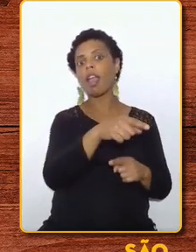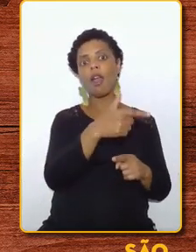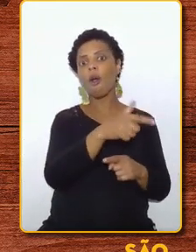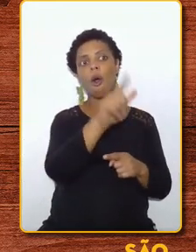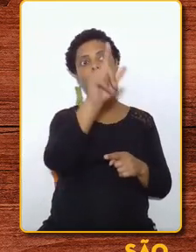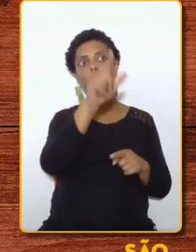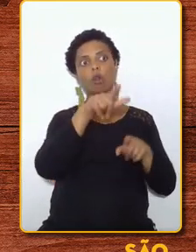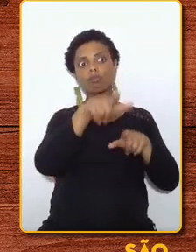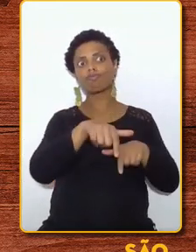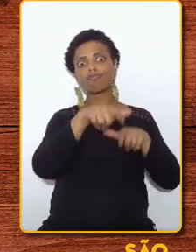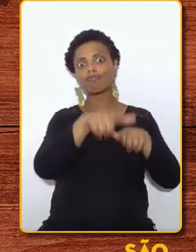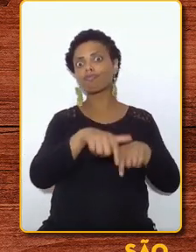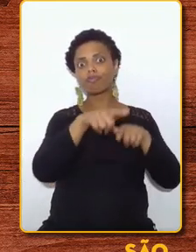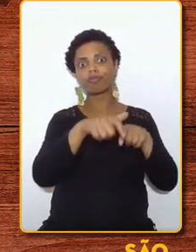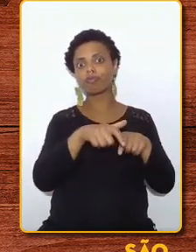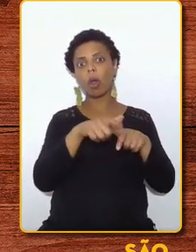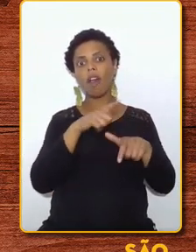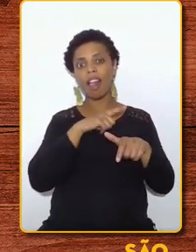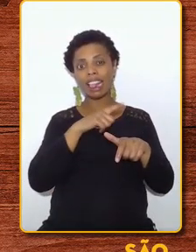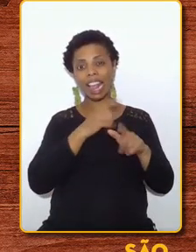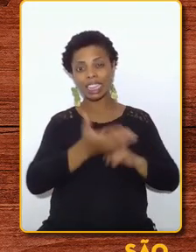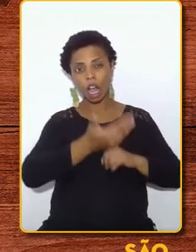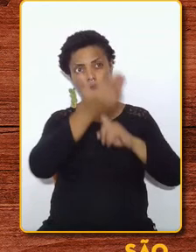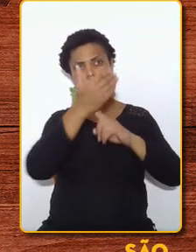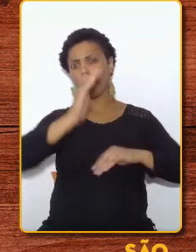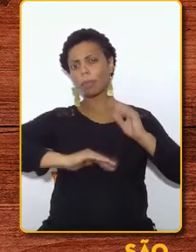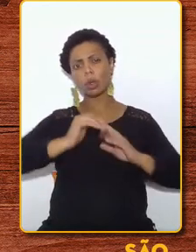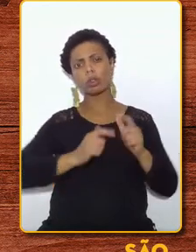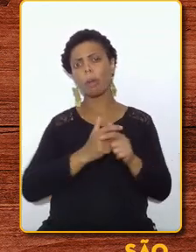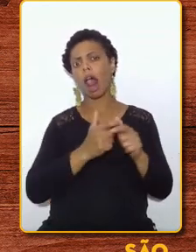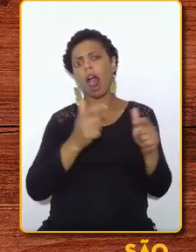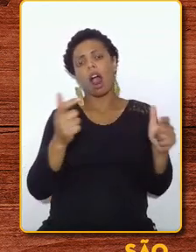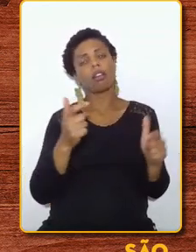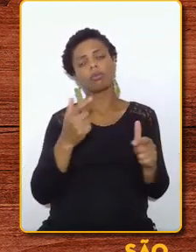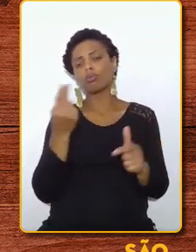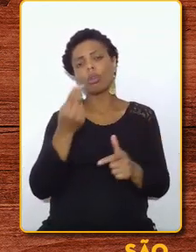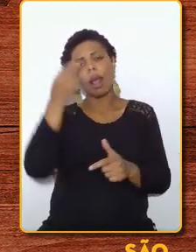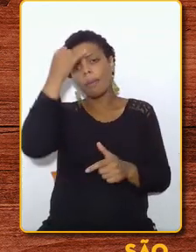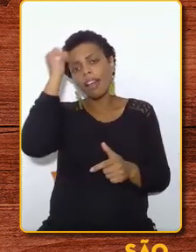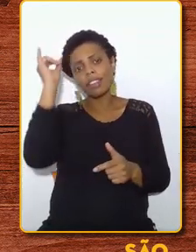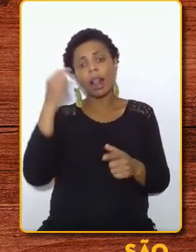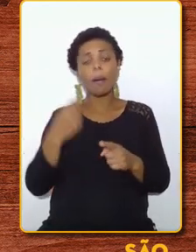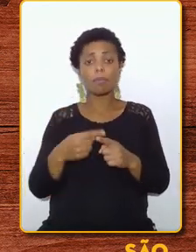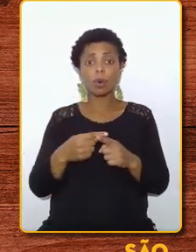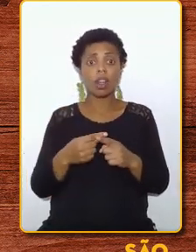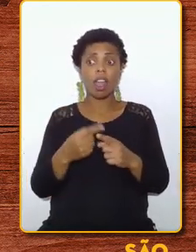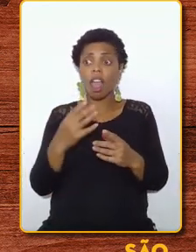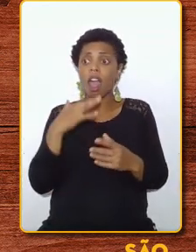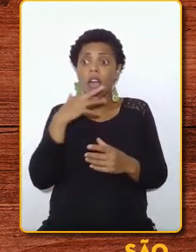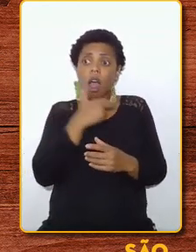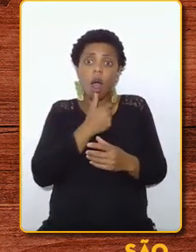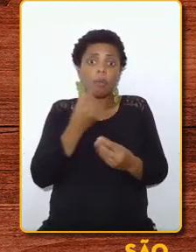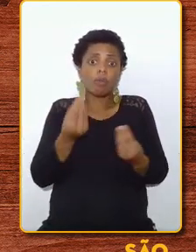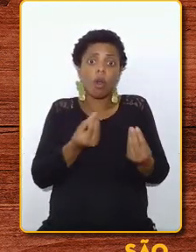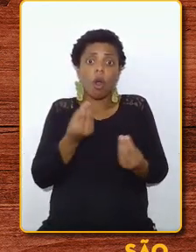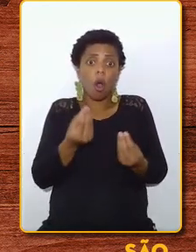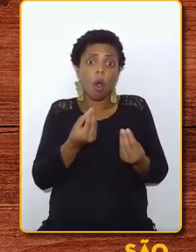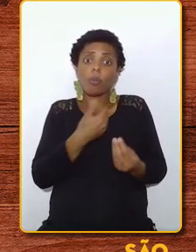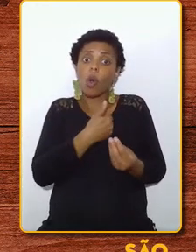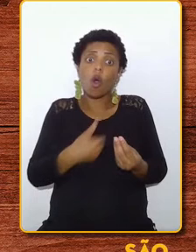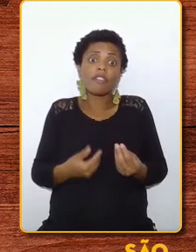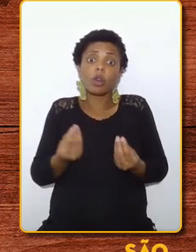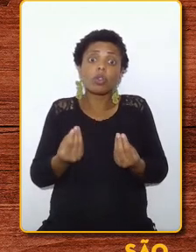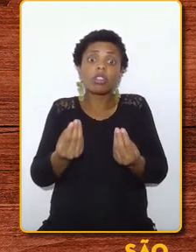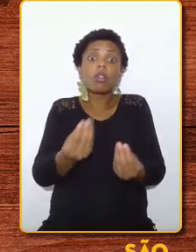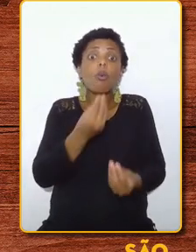inevitável, né, pelas diferenças de condições que foram propiciadas pelo Estado brasileiro